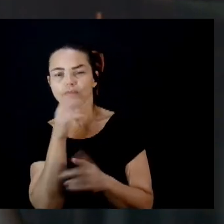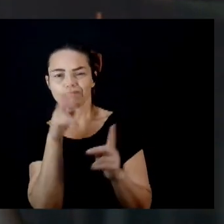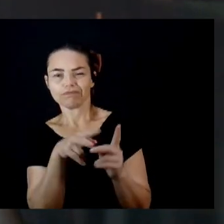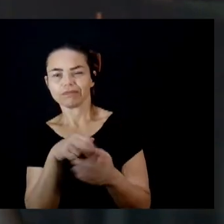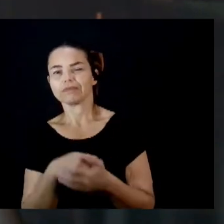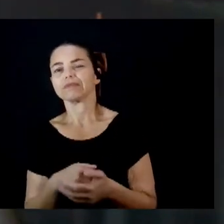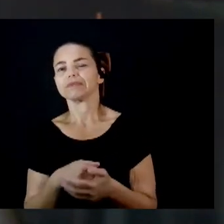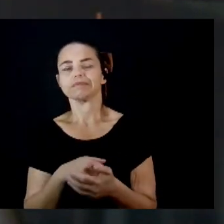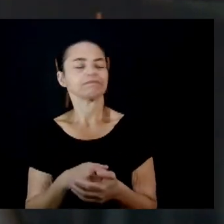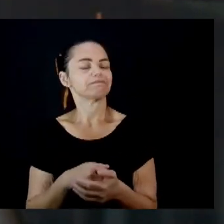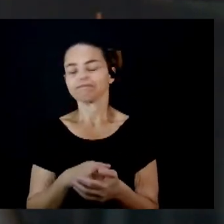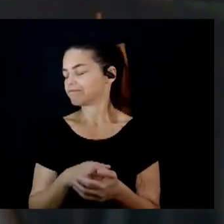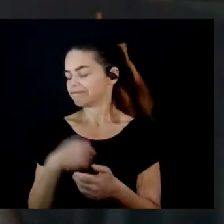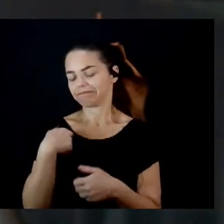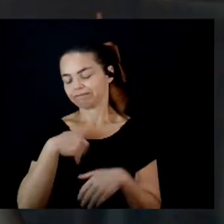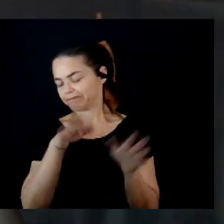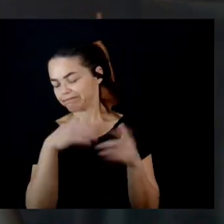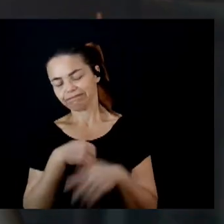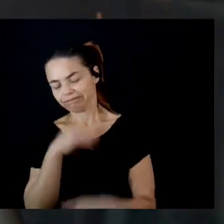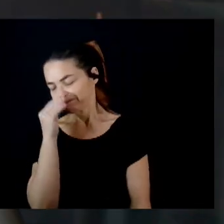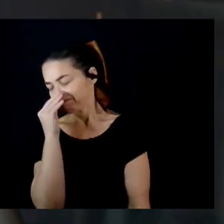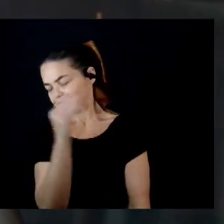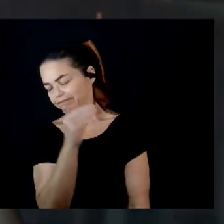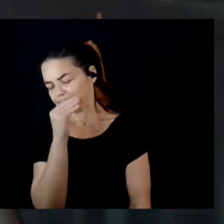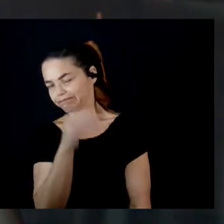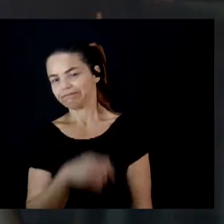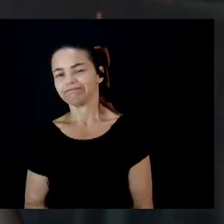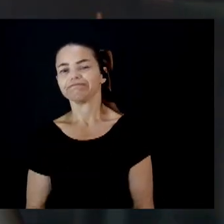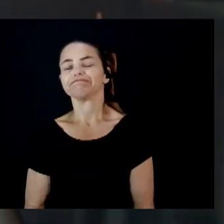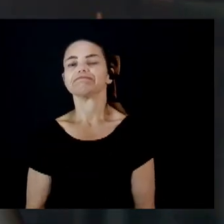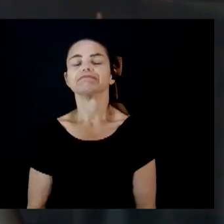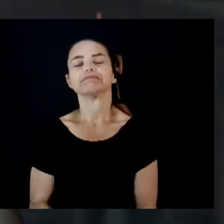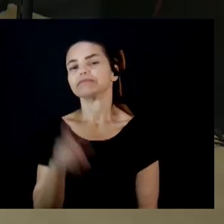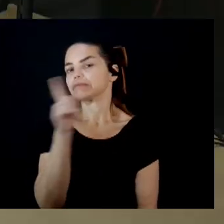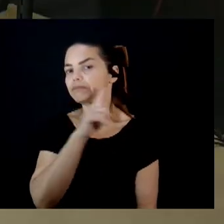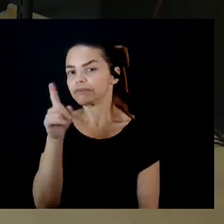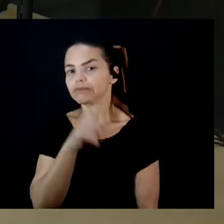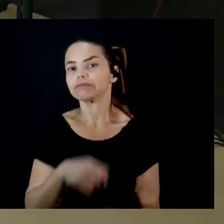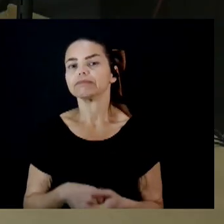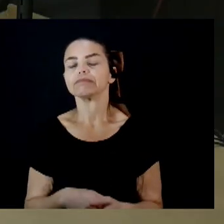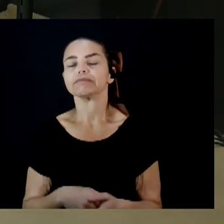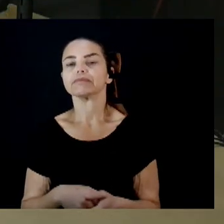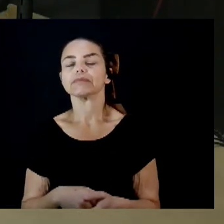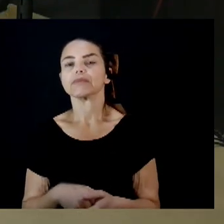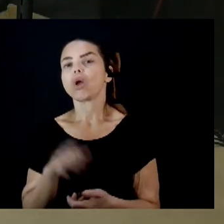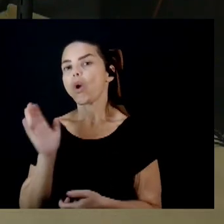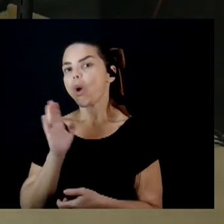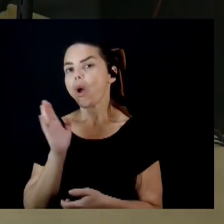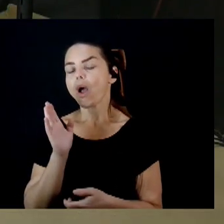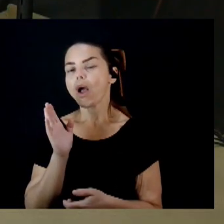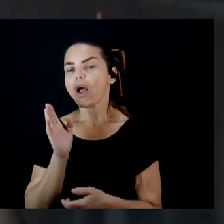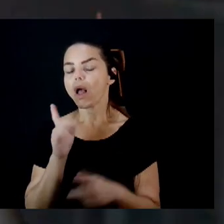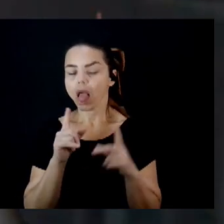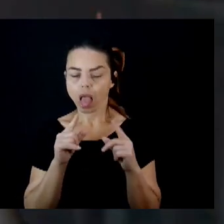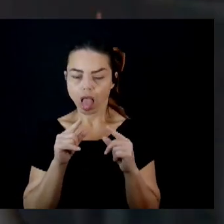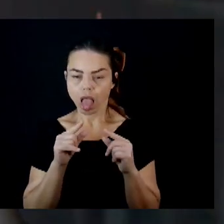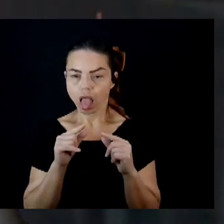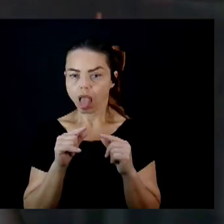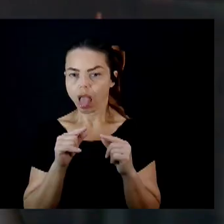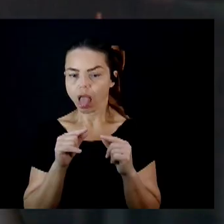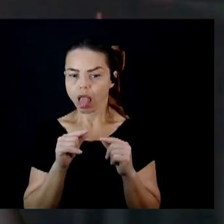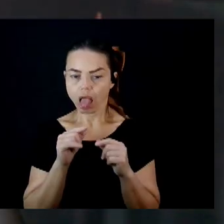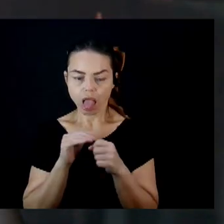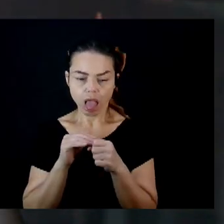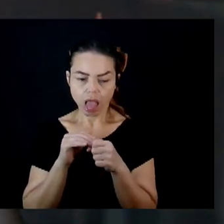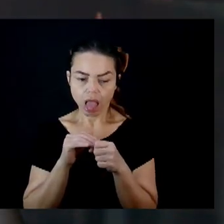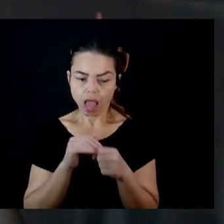isso daí não importa, não, essa coisa aqui, ela não é assim. Tchau, até mais tarde. Vai reduzindo ela